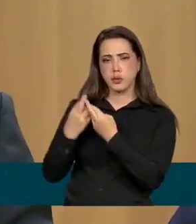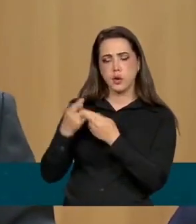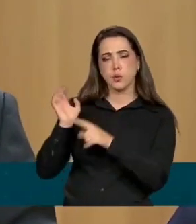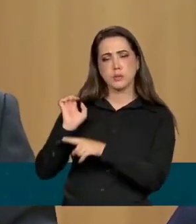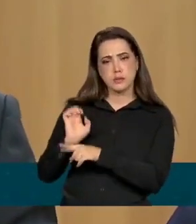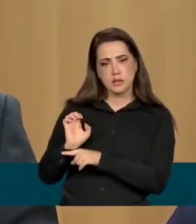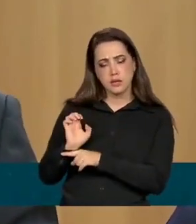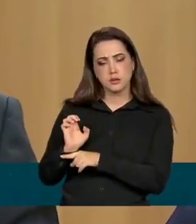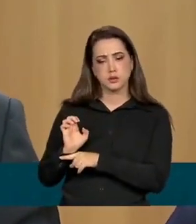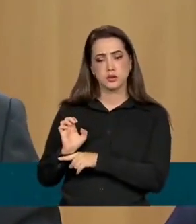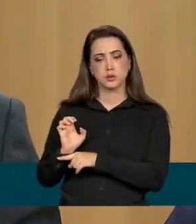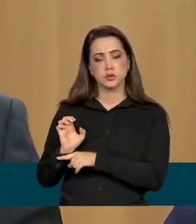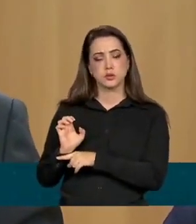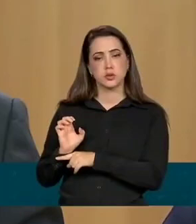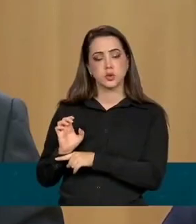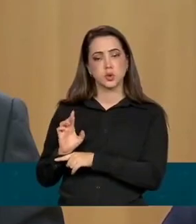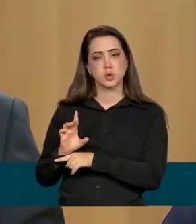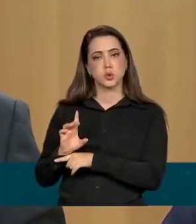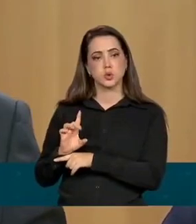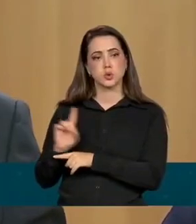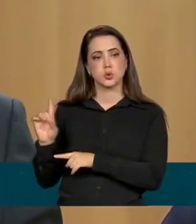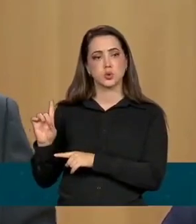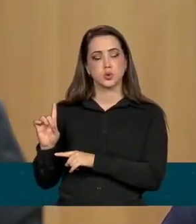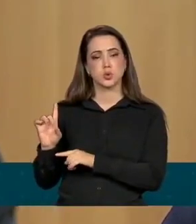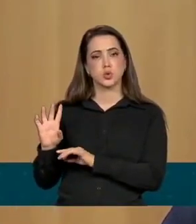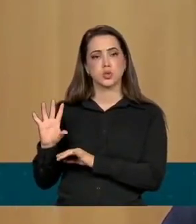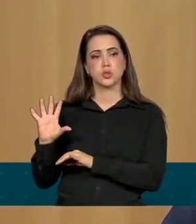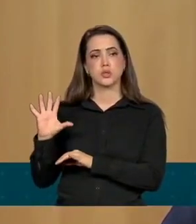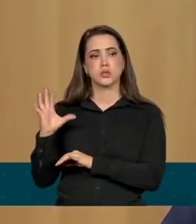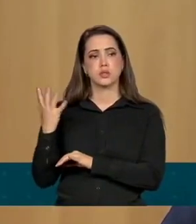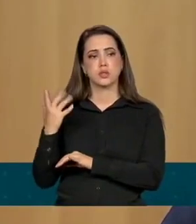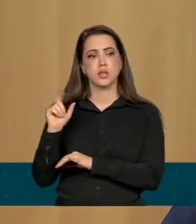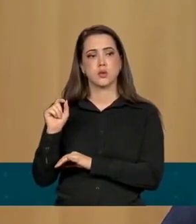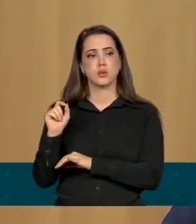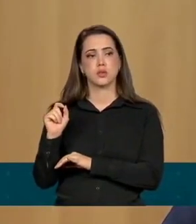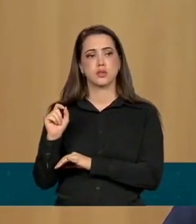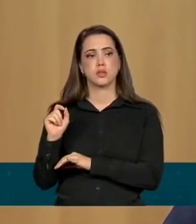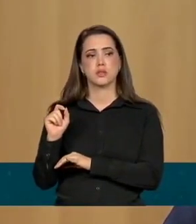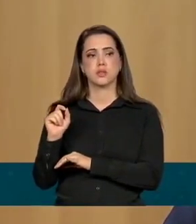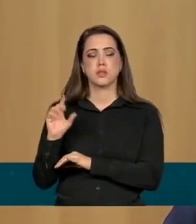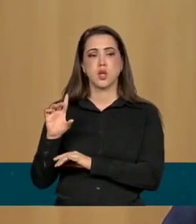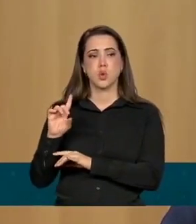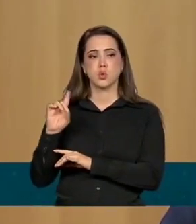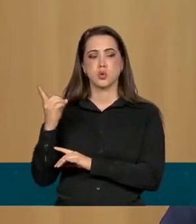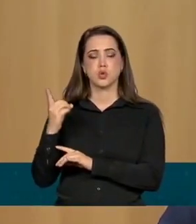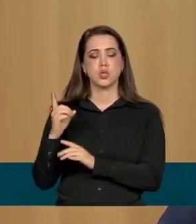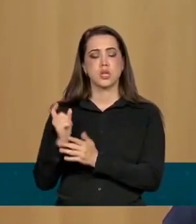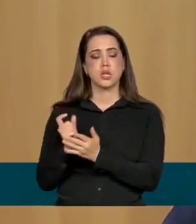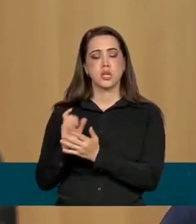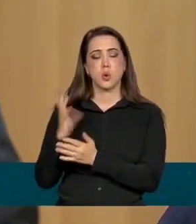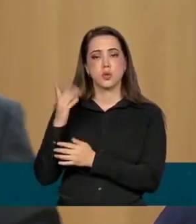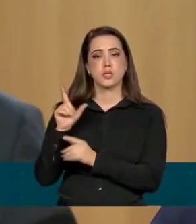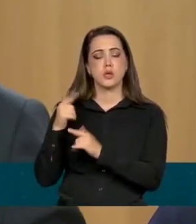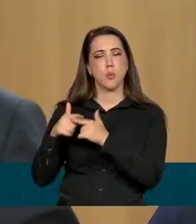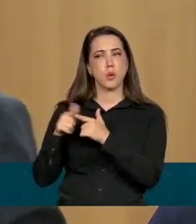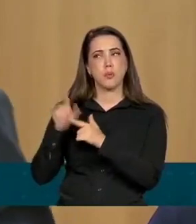estados, tão logo houve o evento de São Paulo. São Paulo, né? Foi o evento de São